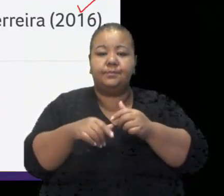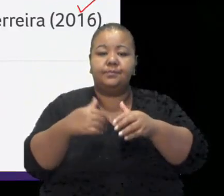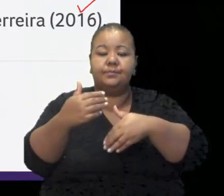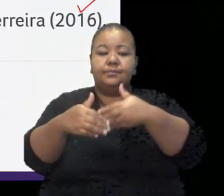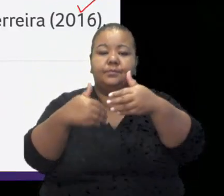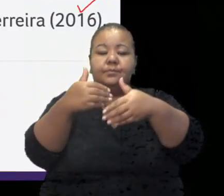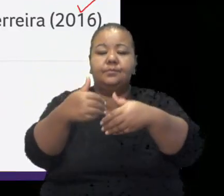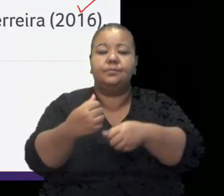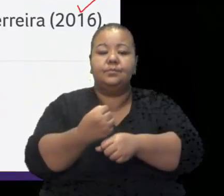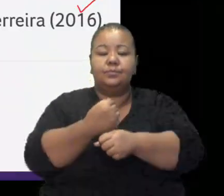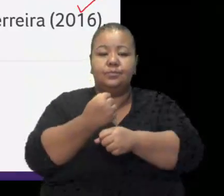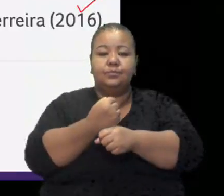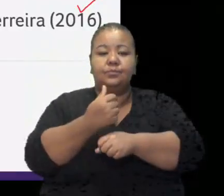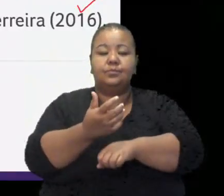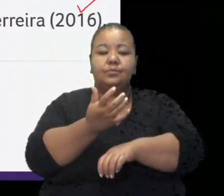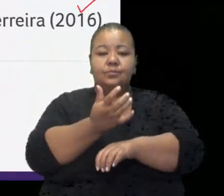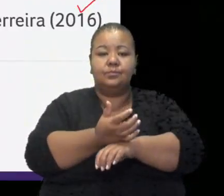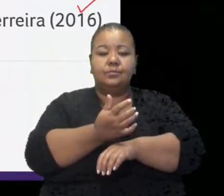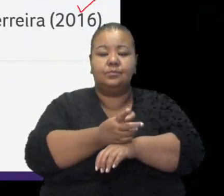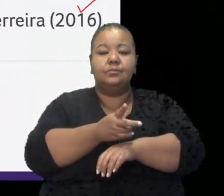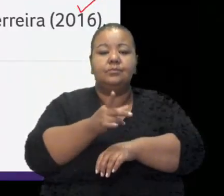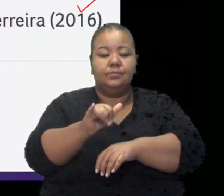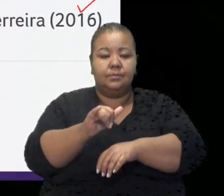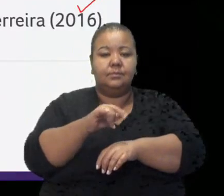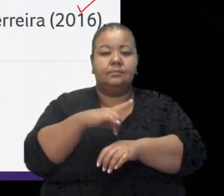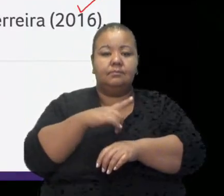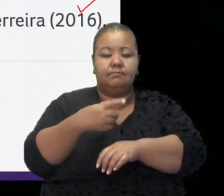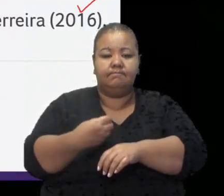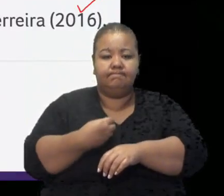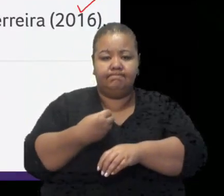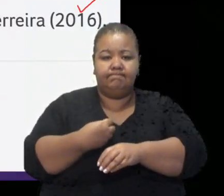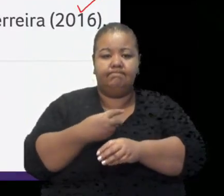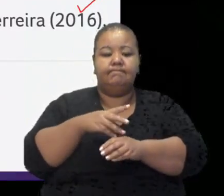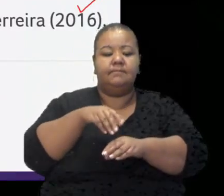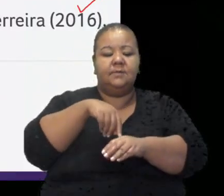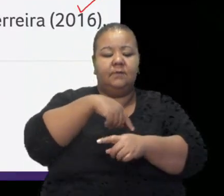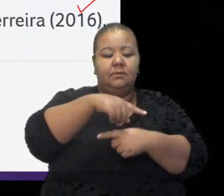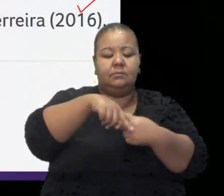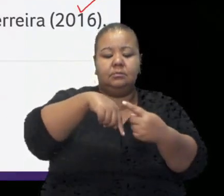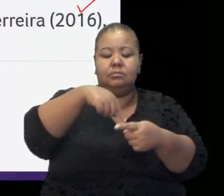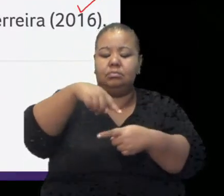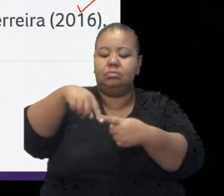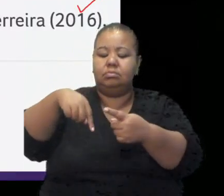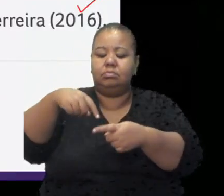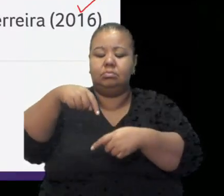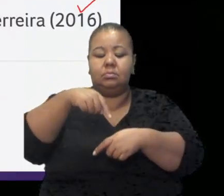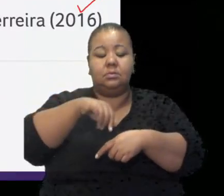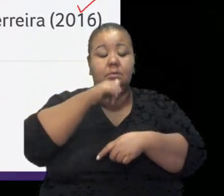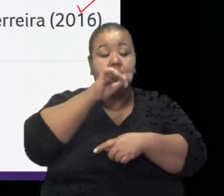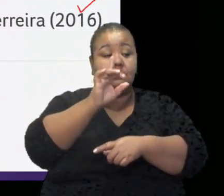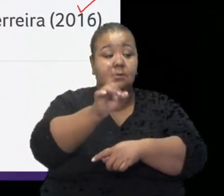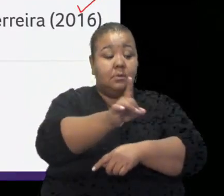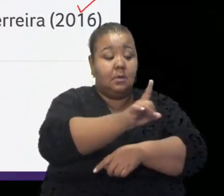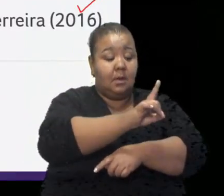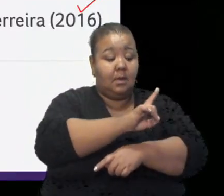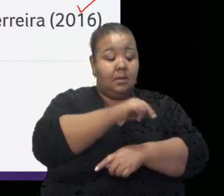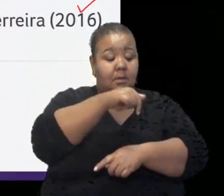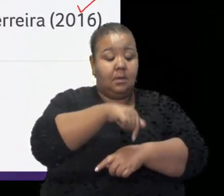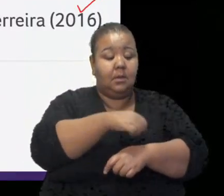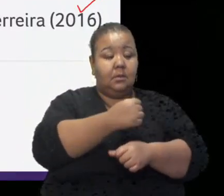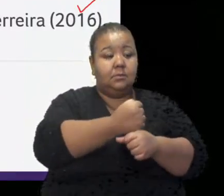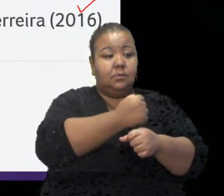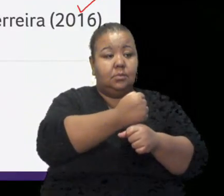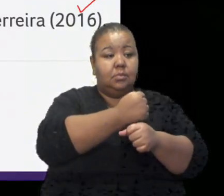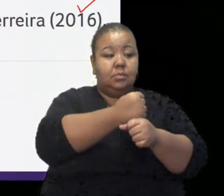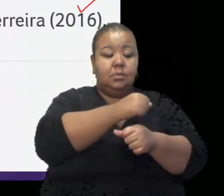processo produtivo, os materiais vão circular, né? Então, vai lá, entra um posto produtivo até a sua